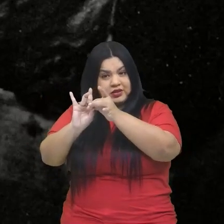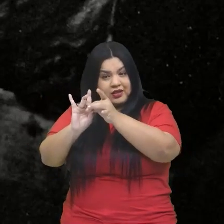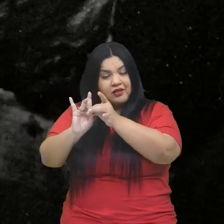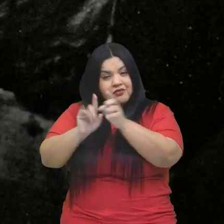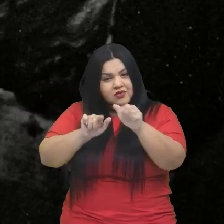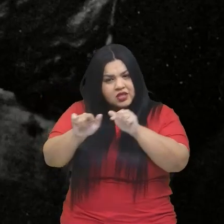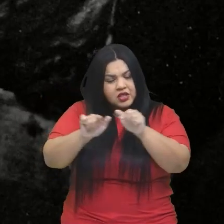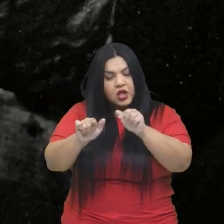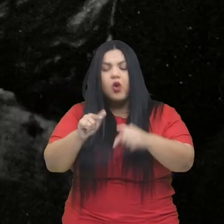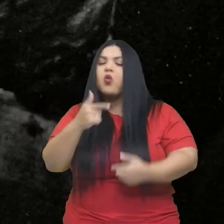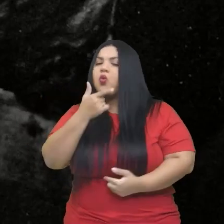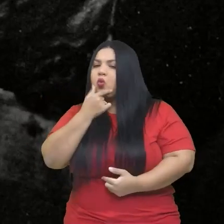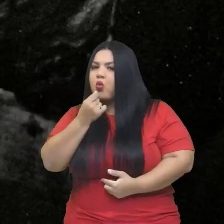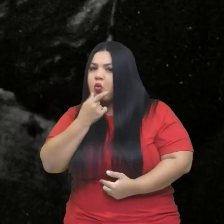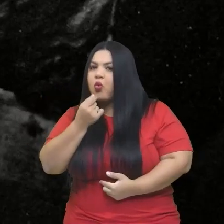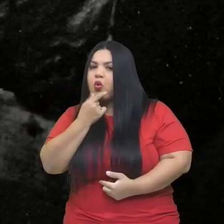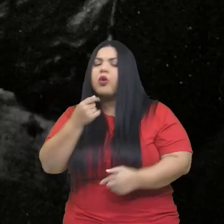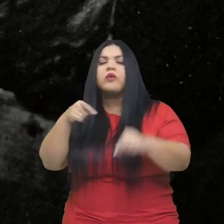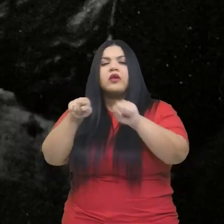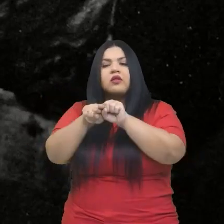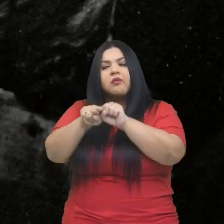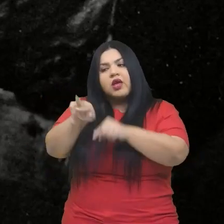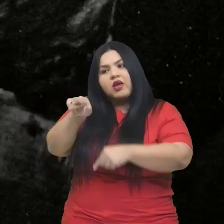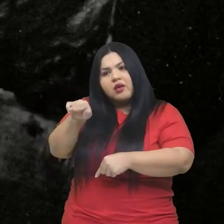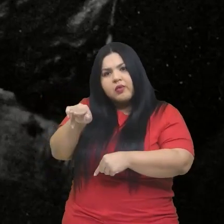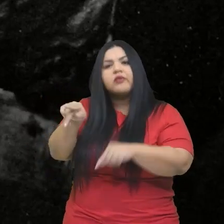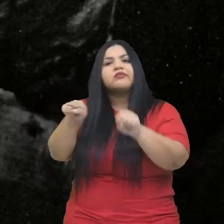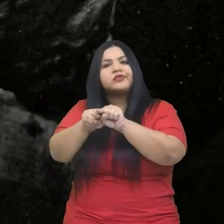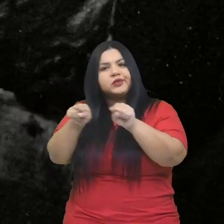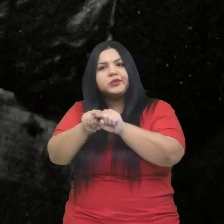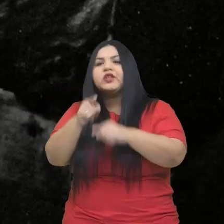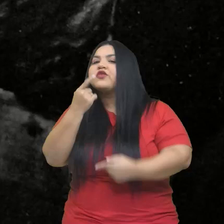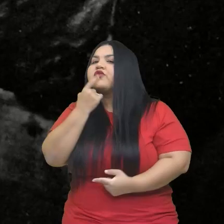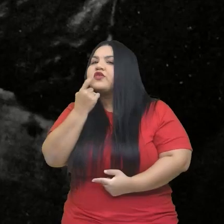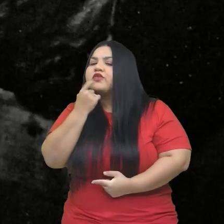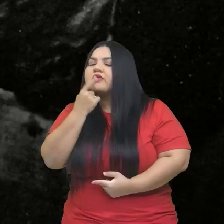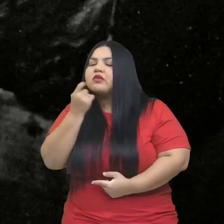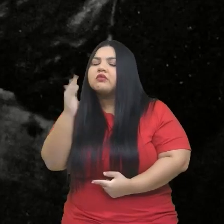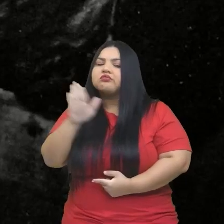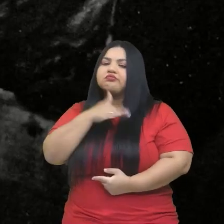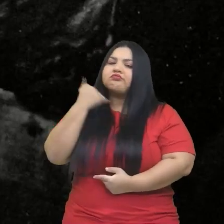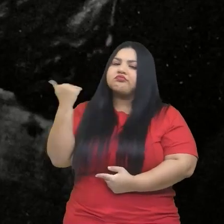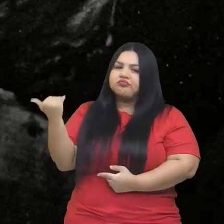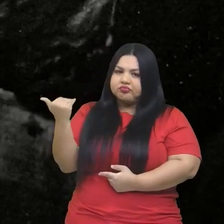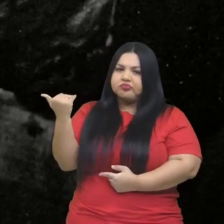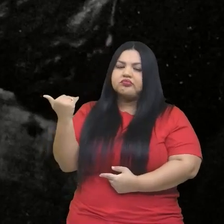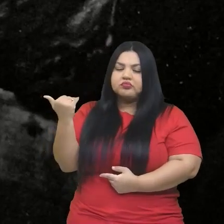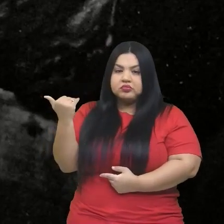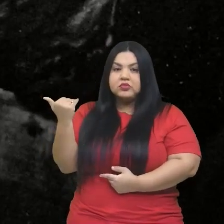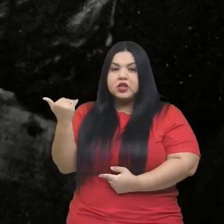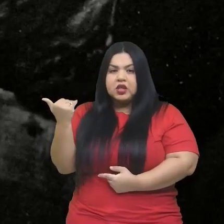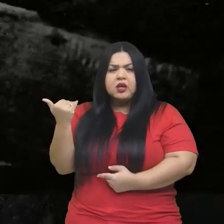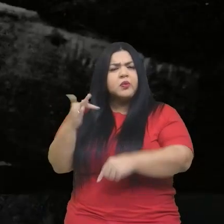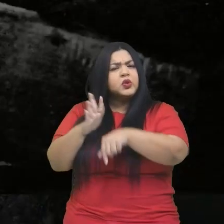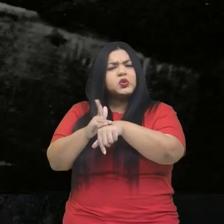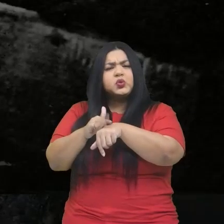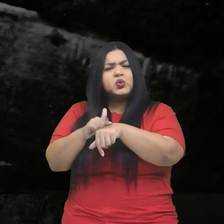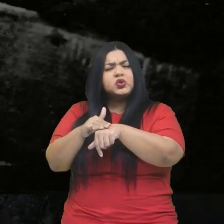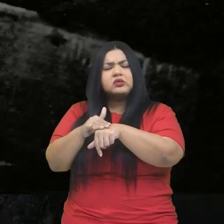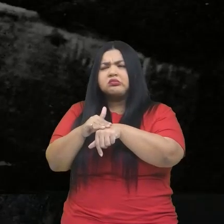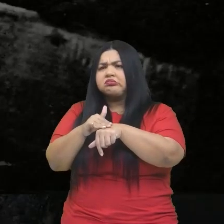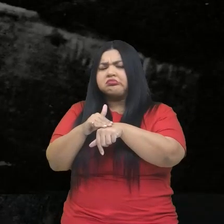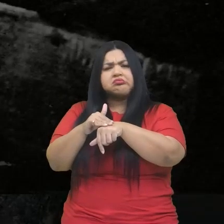meio-irmão dele também morreu envenenado de sangue, né, com sangue envenenado. E ele morreu de uma doença